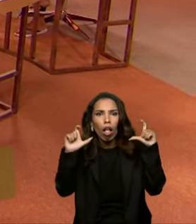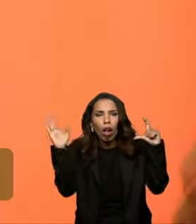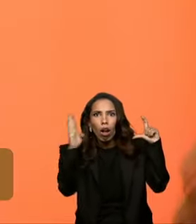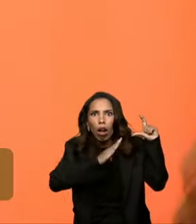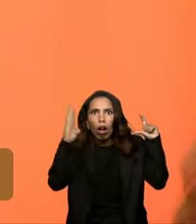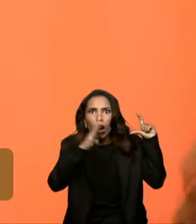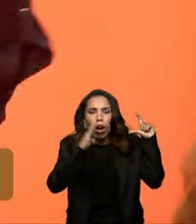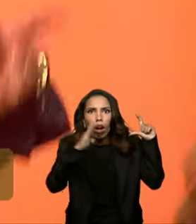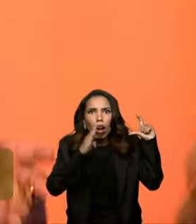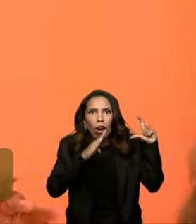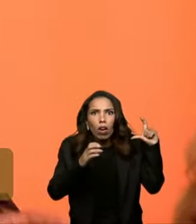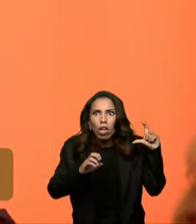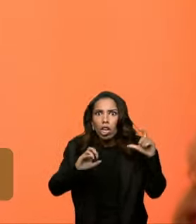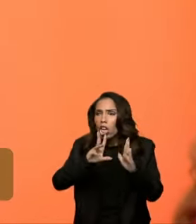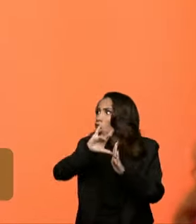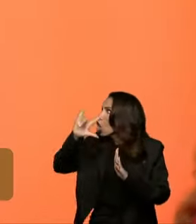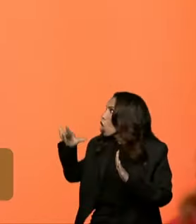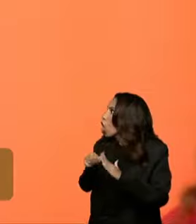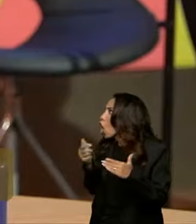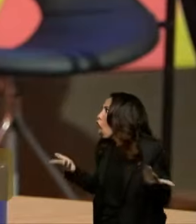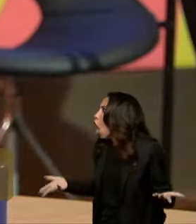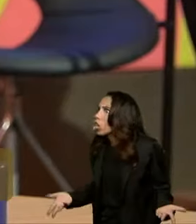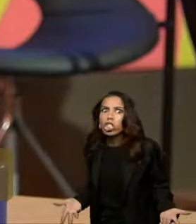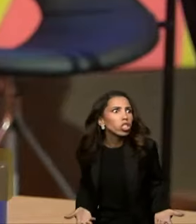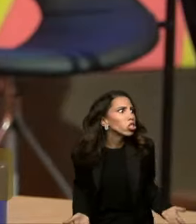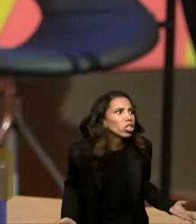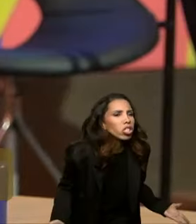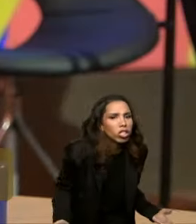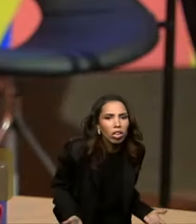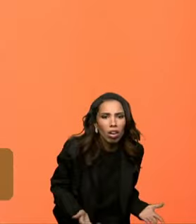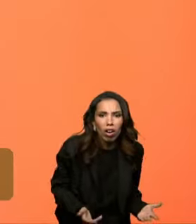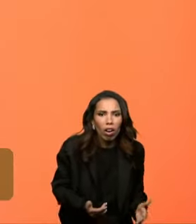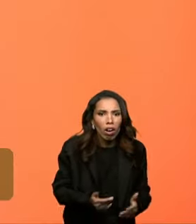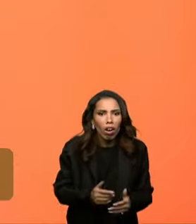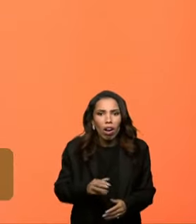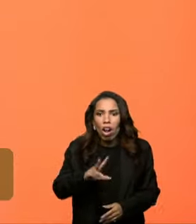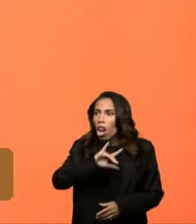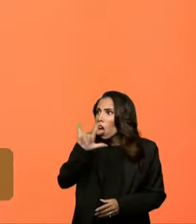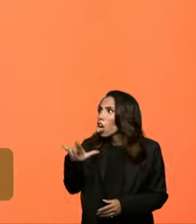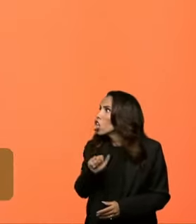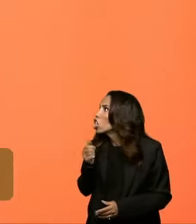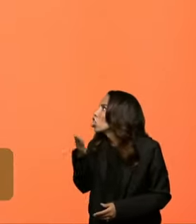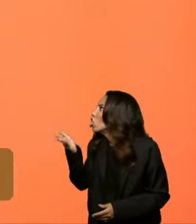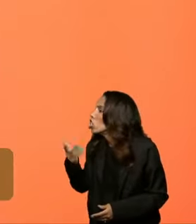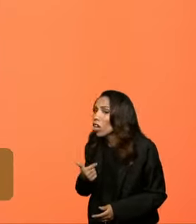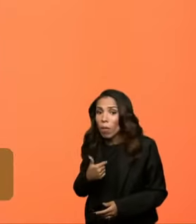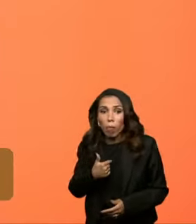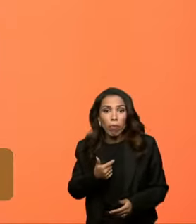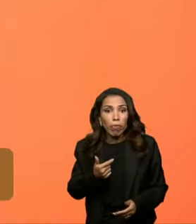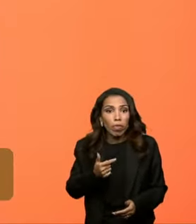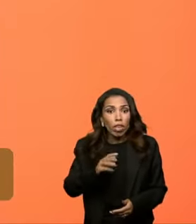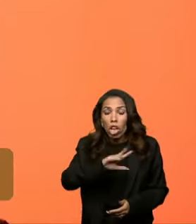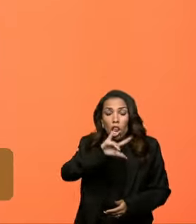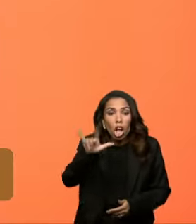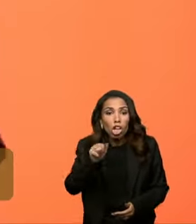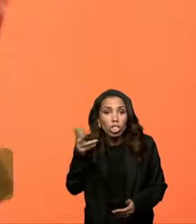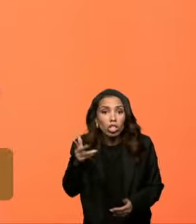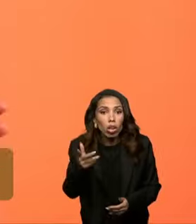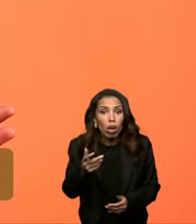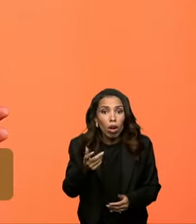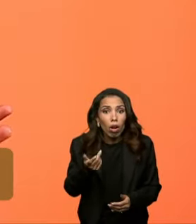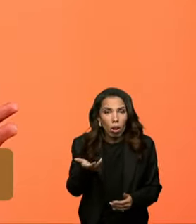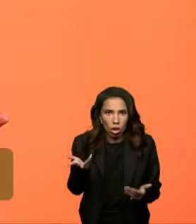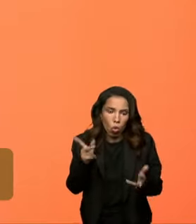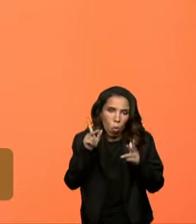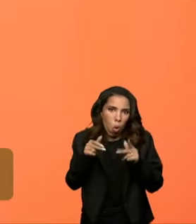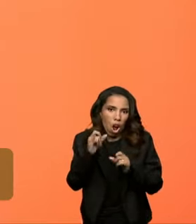chega lá na loja, já tá tudo botado. Alerta, Hurricane! Não, eu grávida. Não, eu peguei o furacão lá grávida, gente. Foi antes daquelas coisas de internet ser como